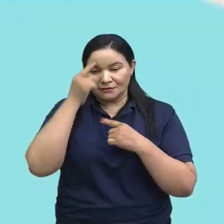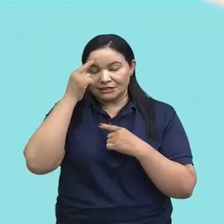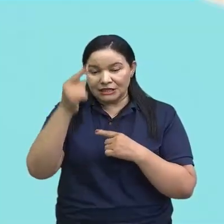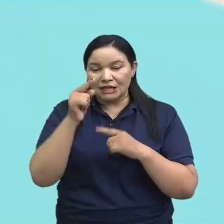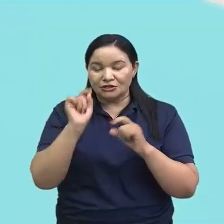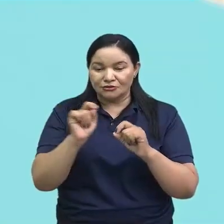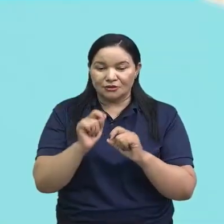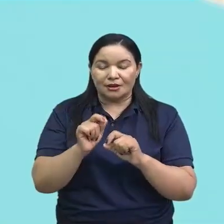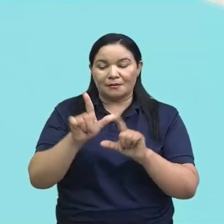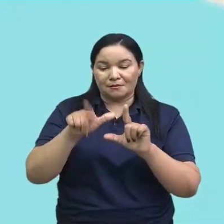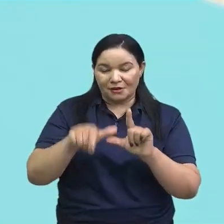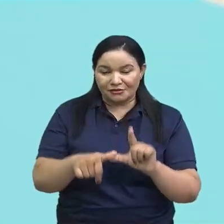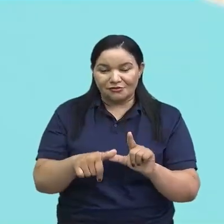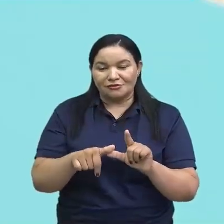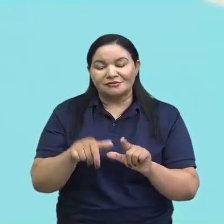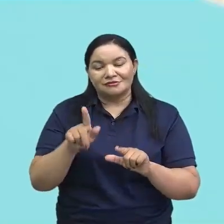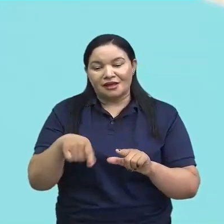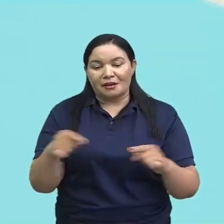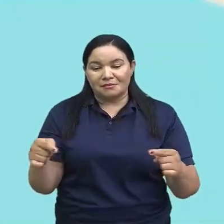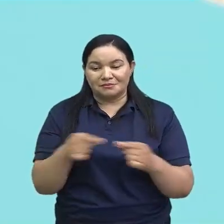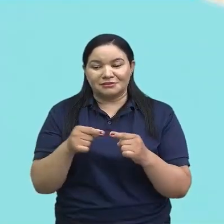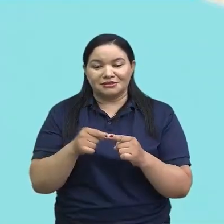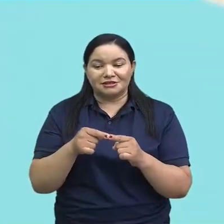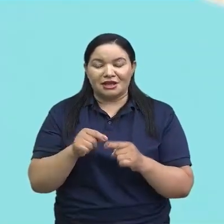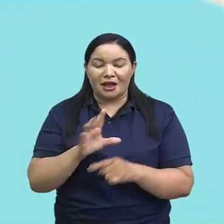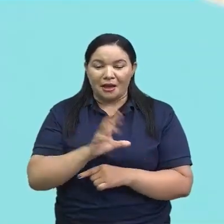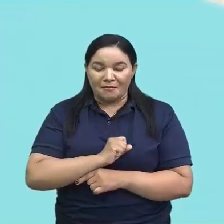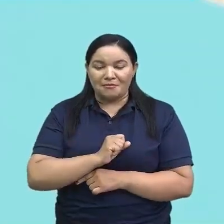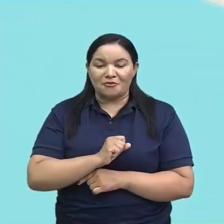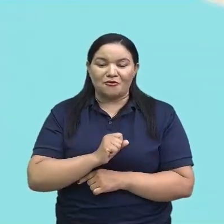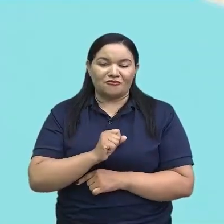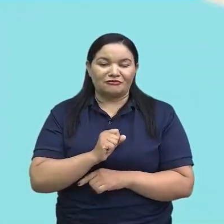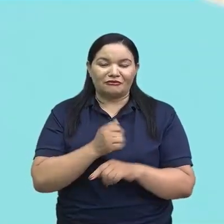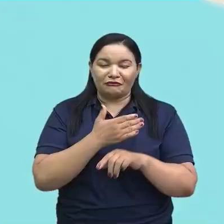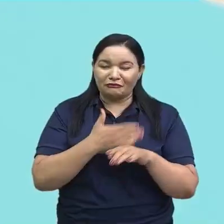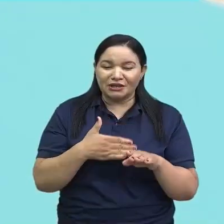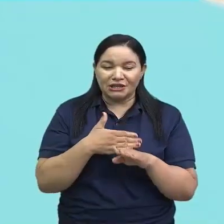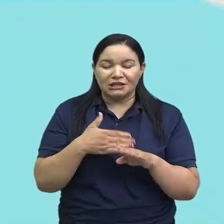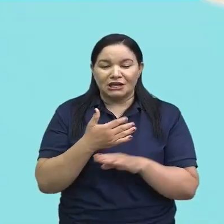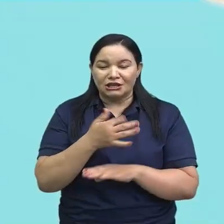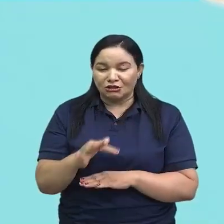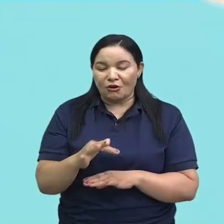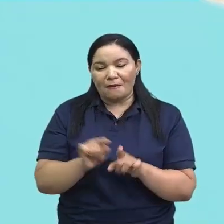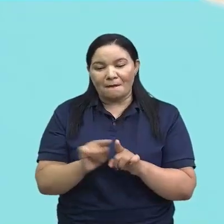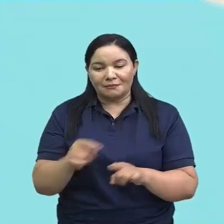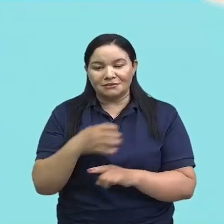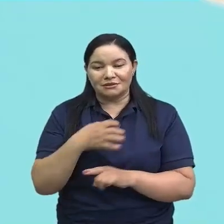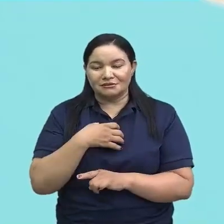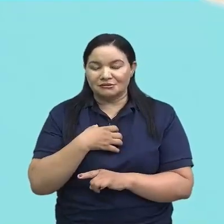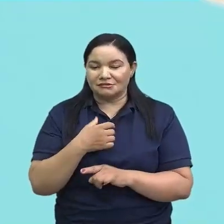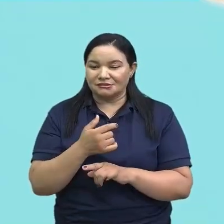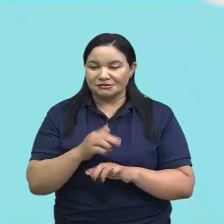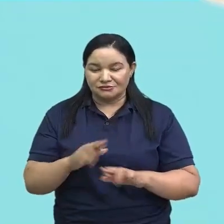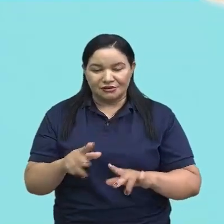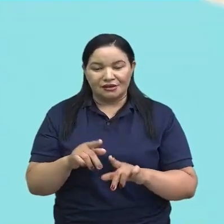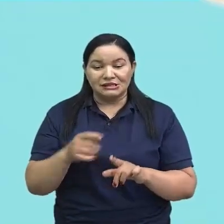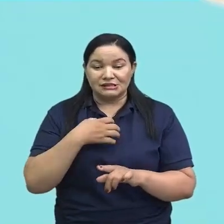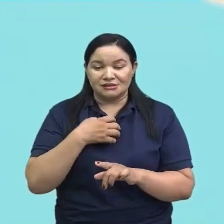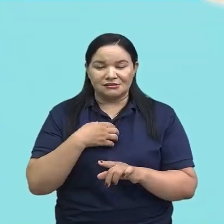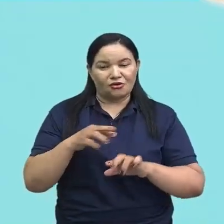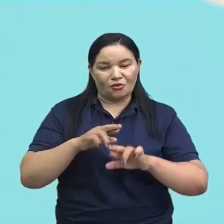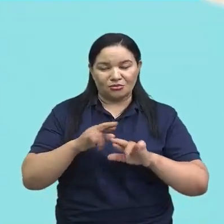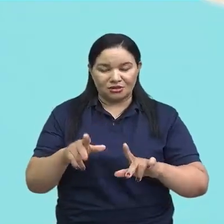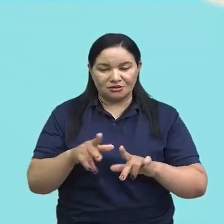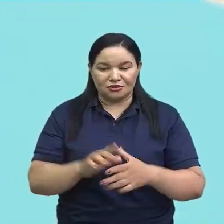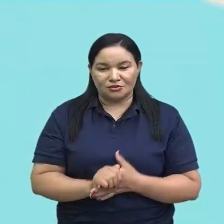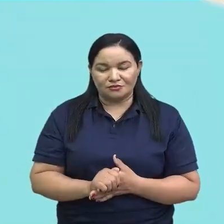nesse paradoxo. O amor é ferida que dói e não se sente. Esse sentimento que é contraditório,